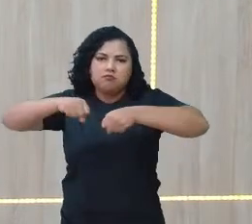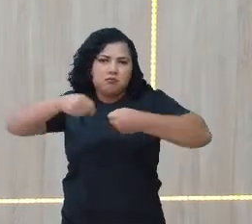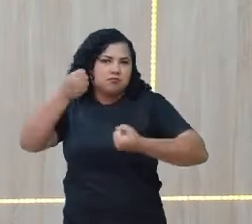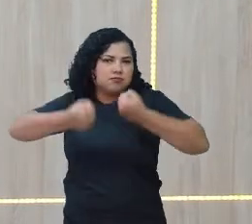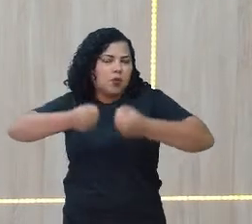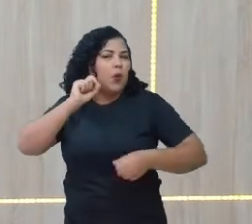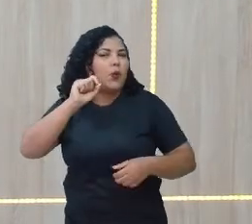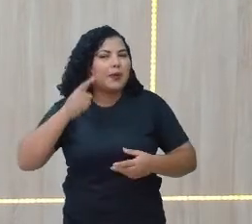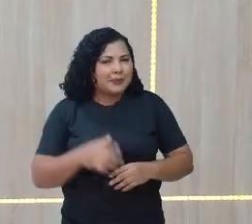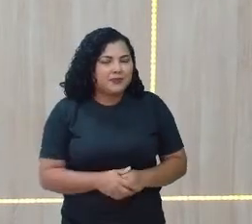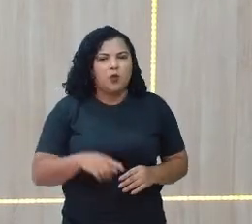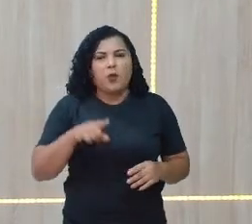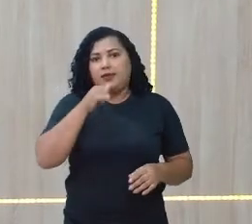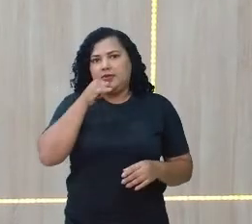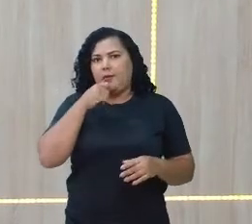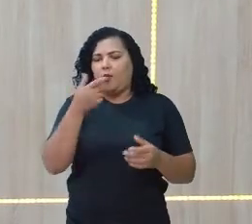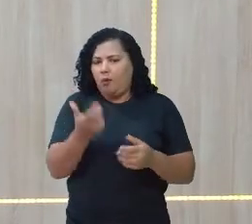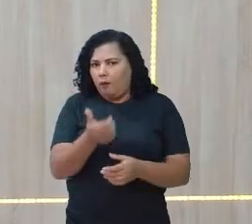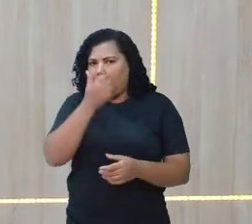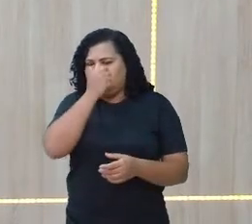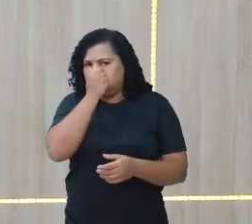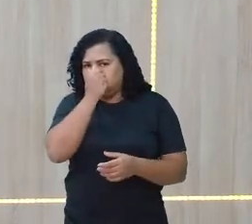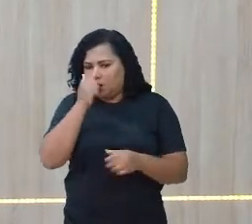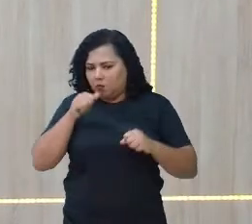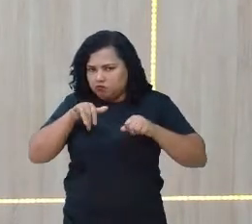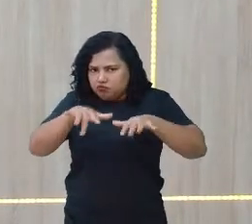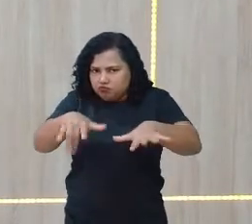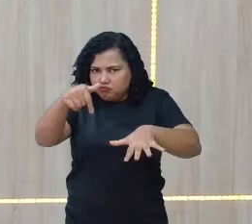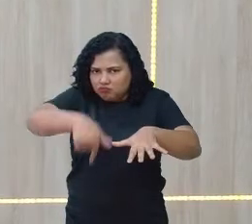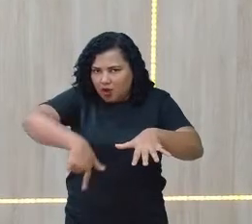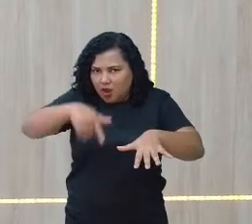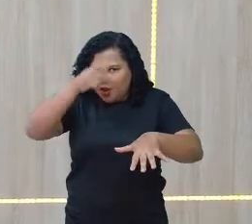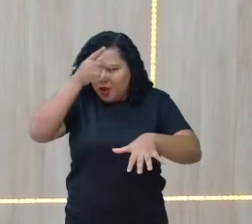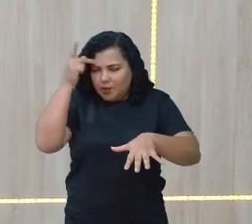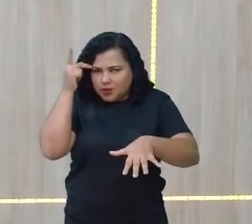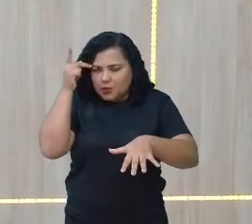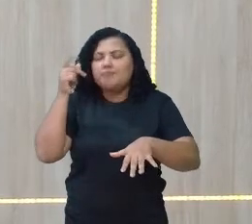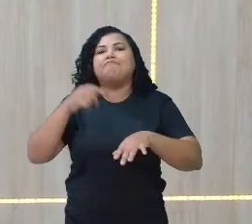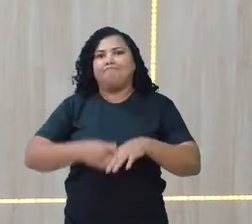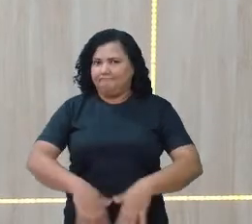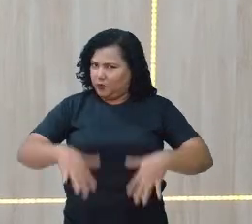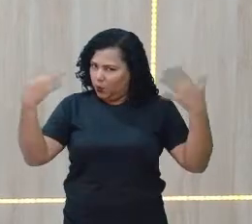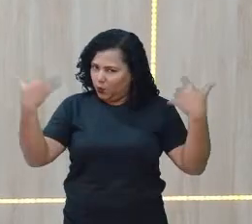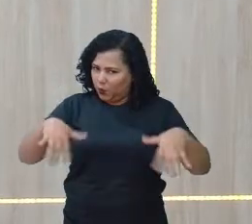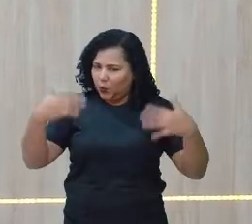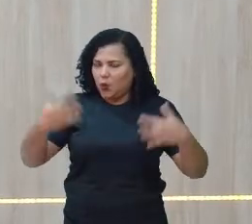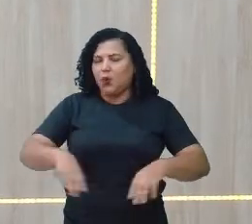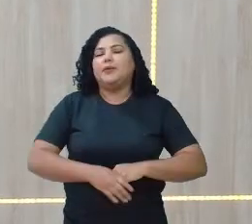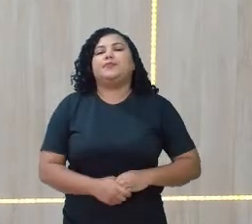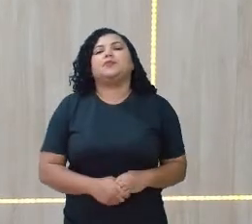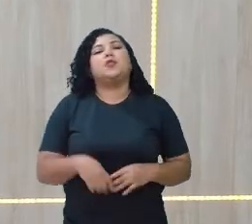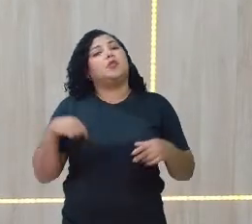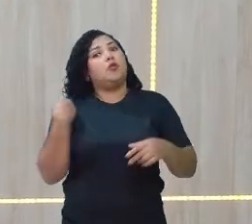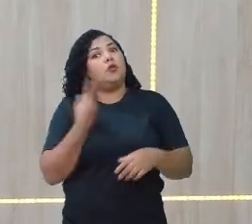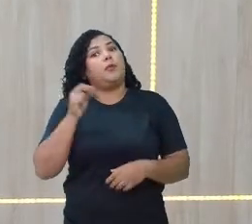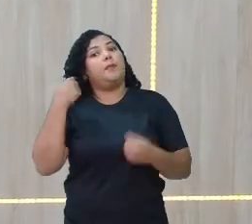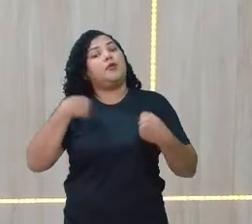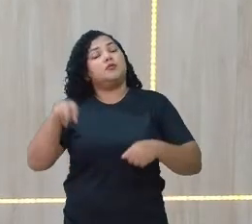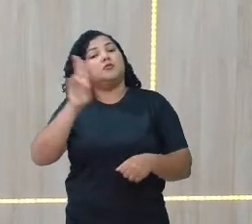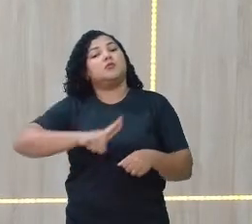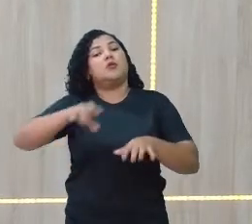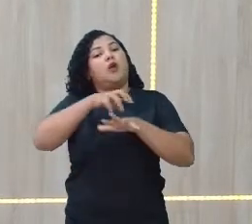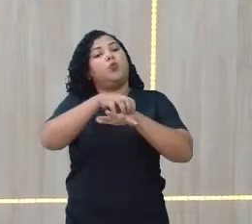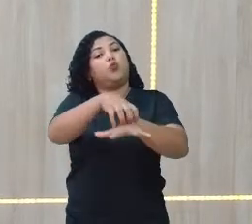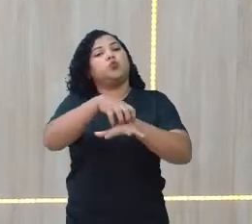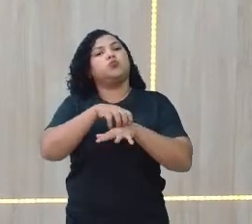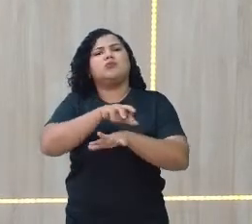se deslocando para estudar, alguns para trabalhar, para passear, enfim, a gente vai precisar, né, utilizar os diversos meios de transporte. A